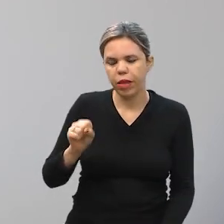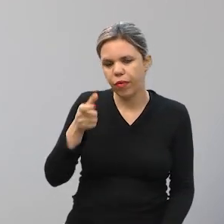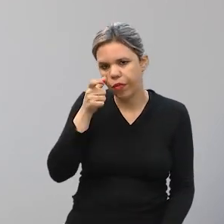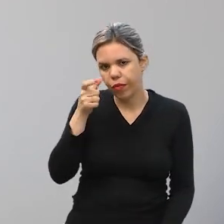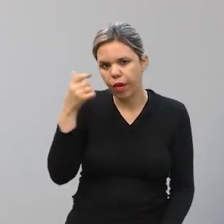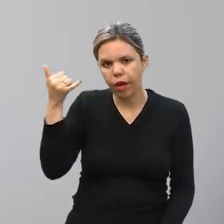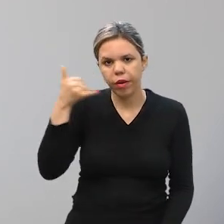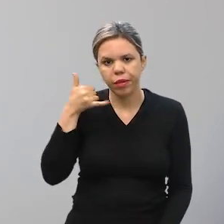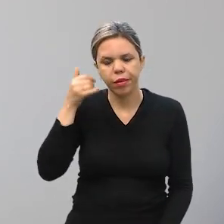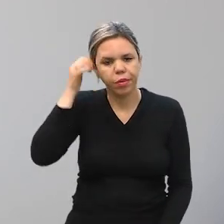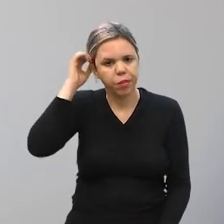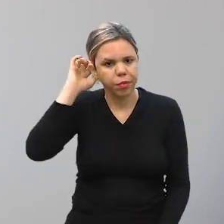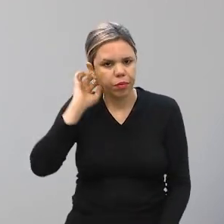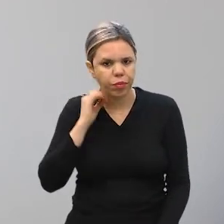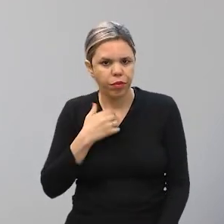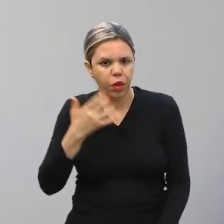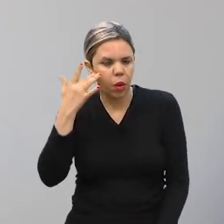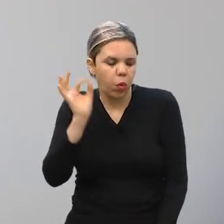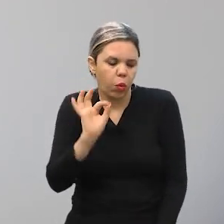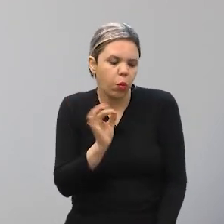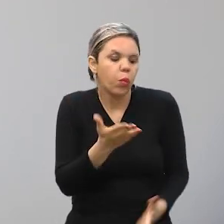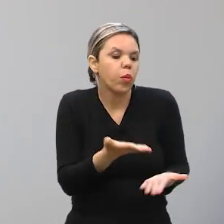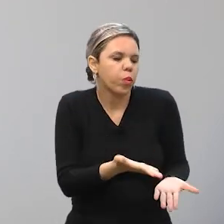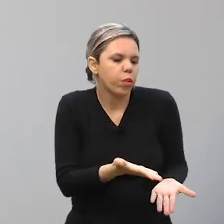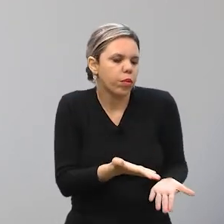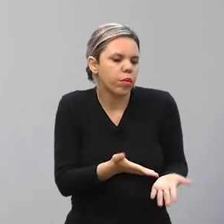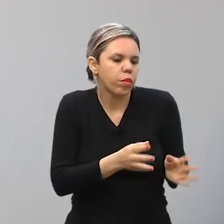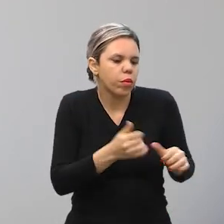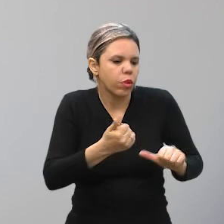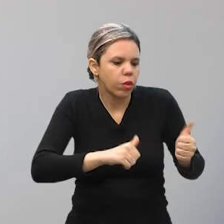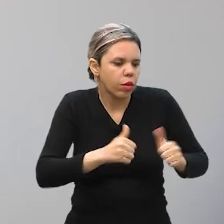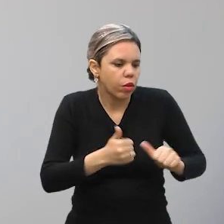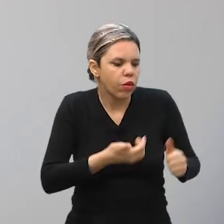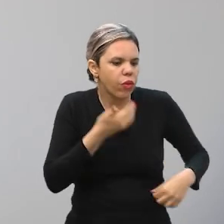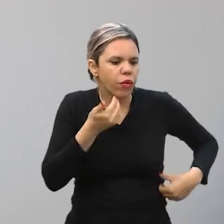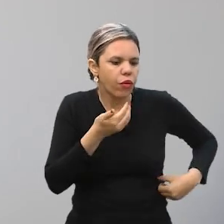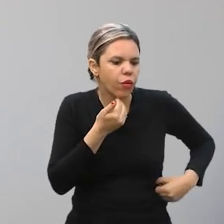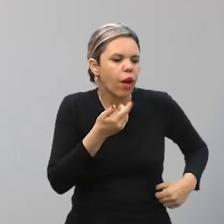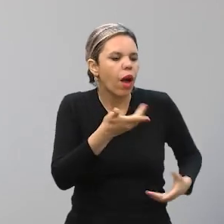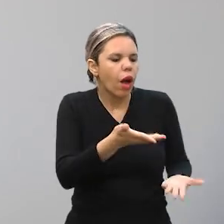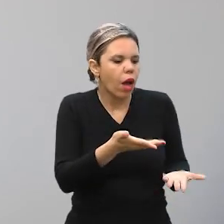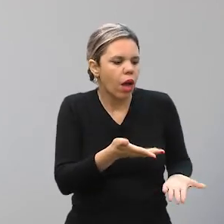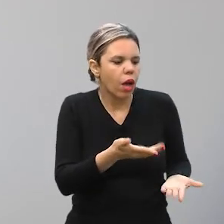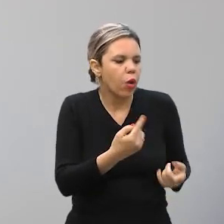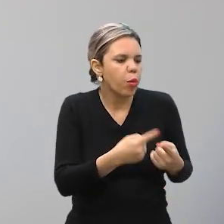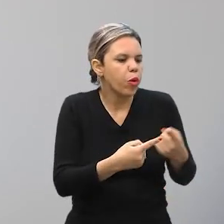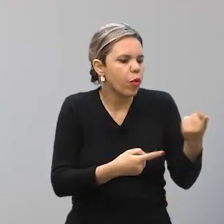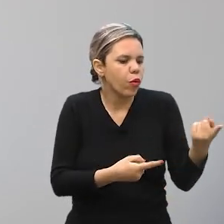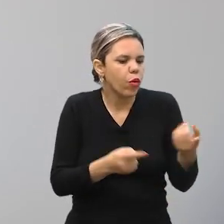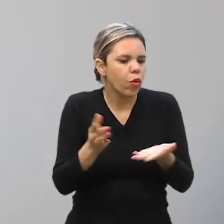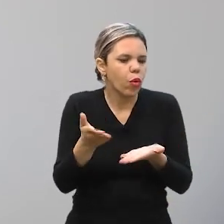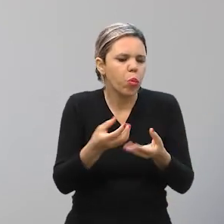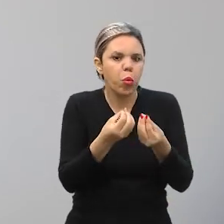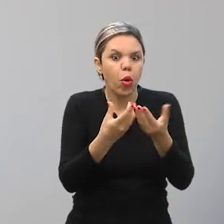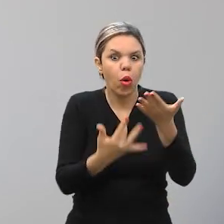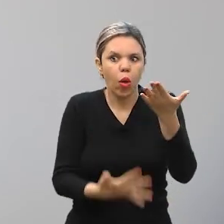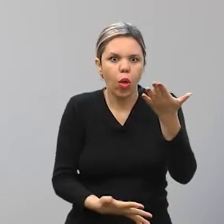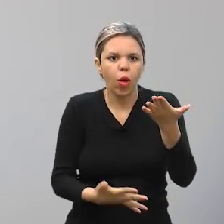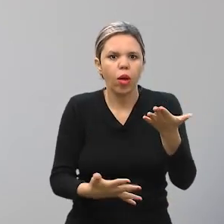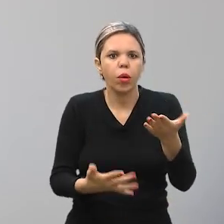liga e fala assim, eu não entendo, um diagnóstico tão fácil, por que você colheu tanto